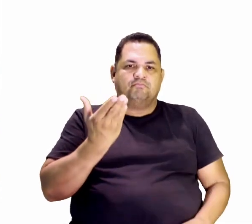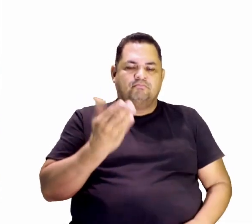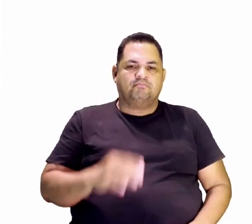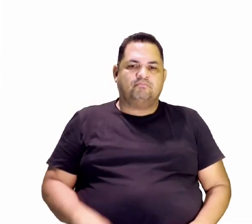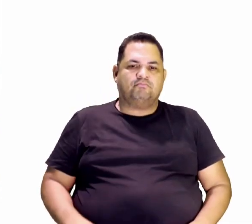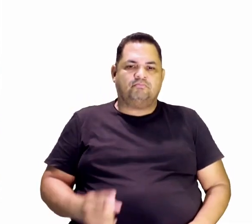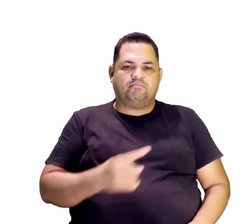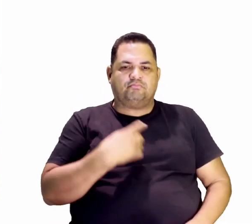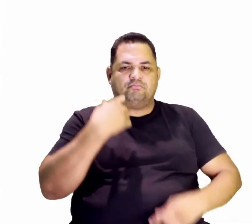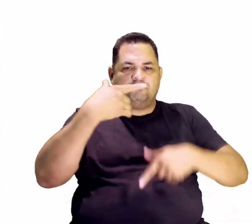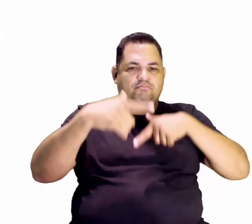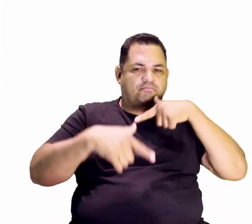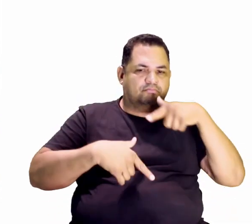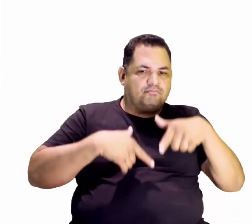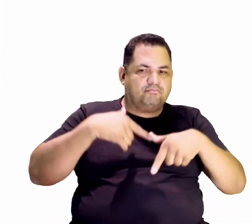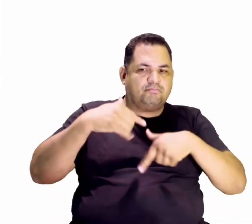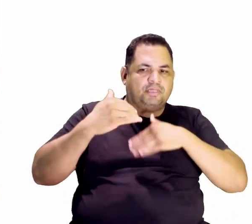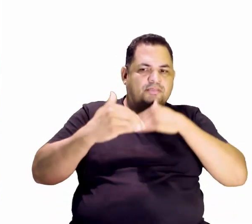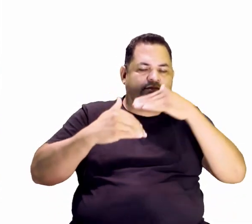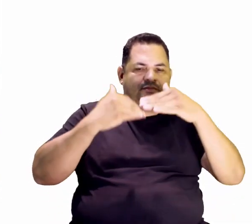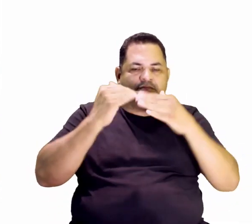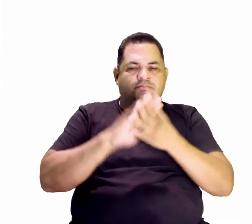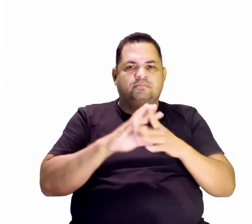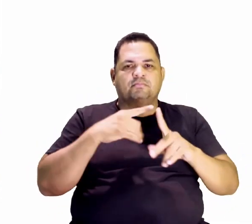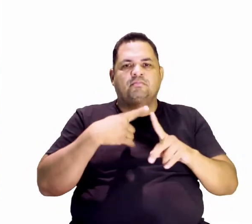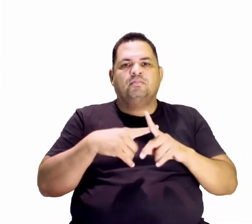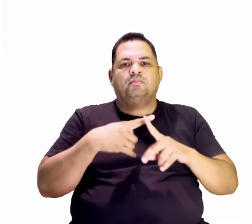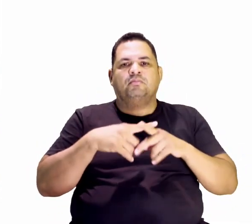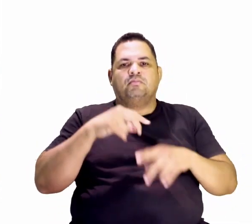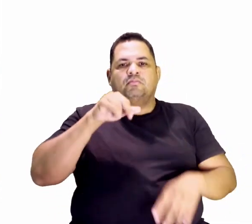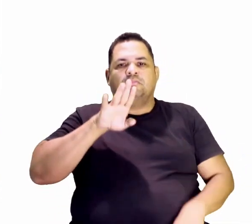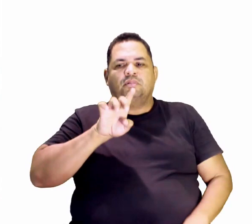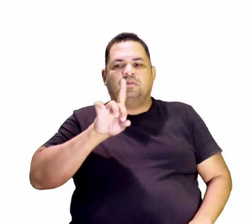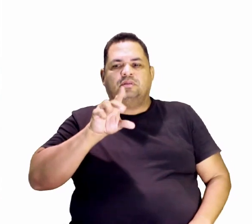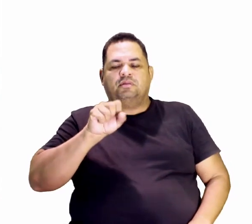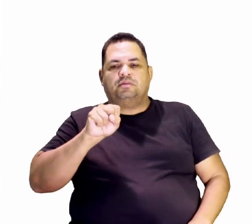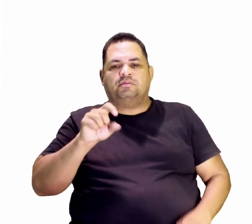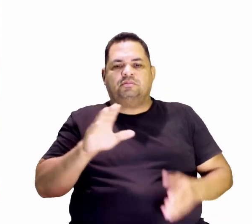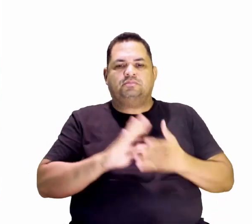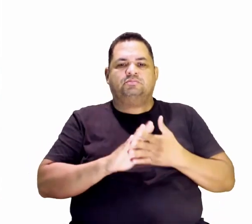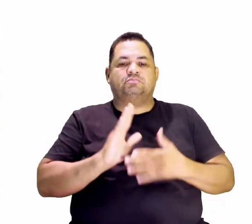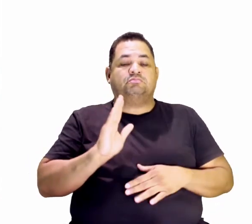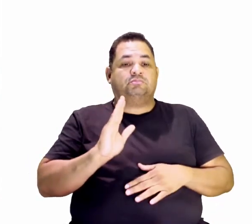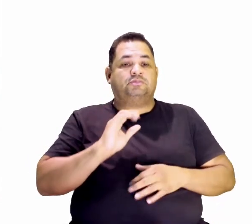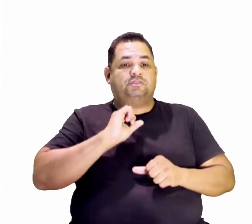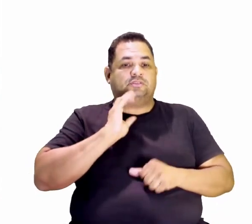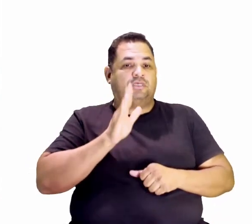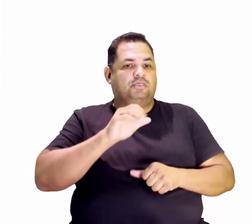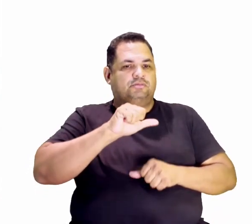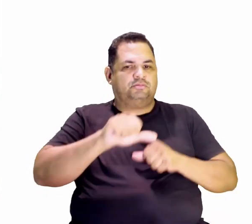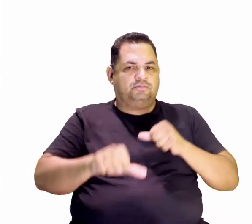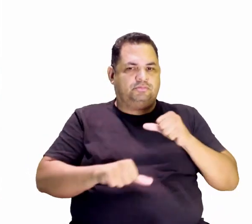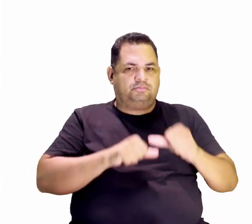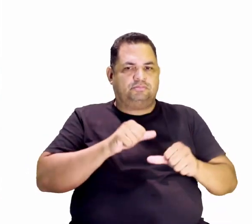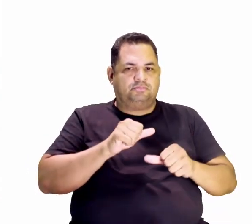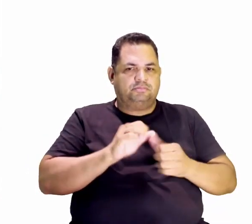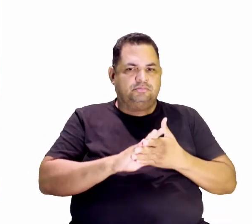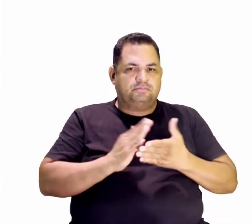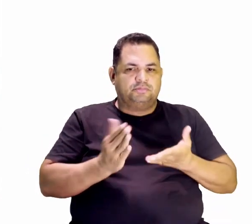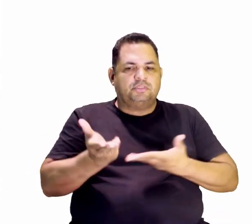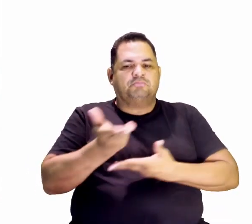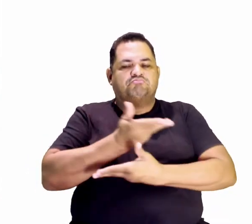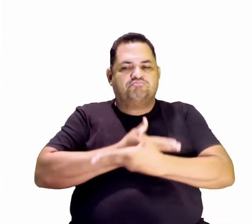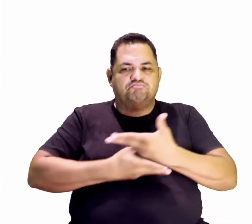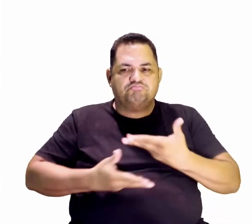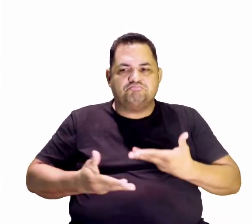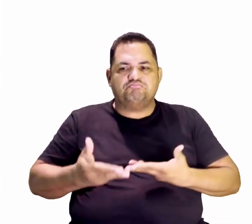trabalhando aos poucos, né? Porque o nerd também, gente, se vocês observarem, ele já mudou com o tempo, tá? Ele tá mais integrado, ele tá